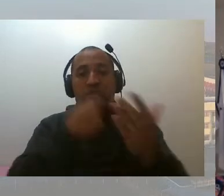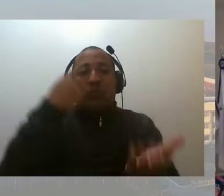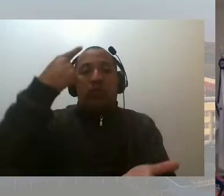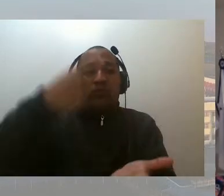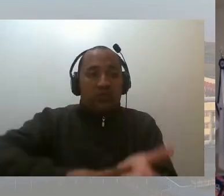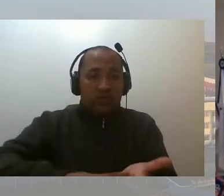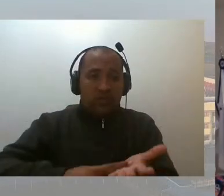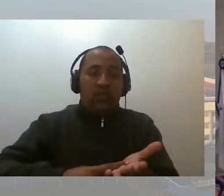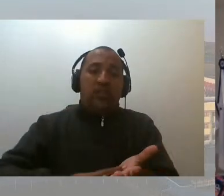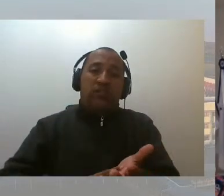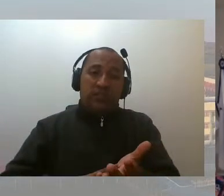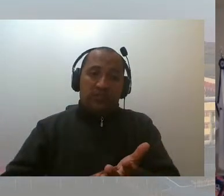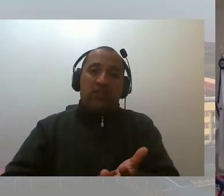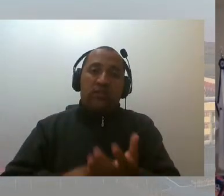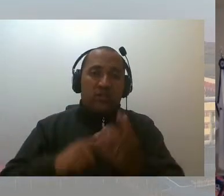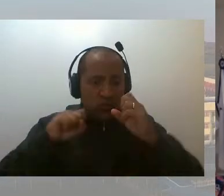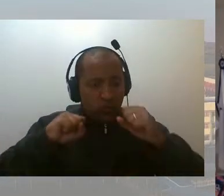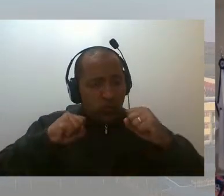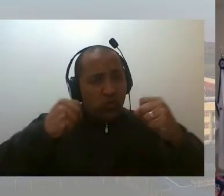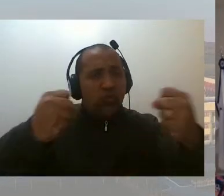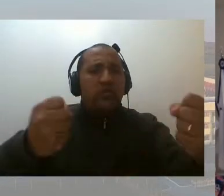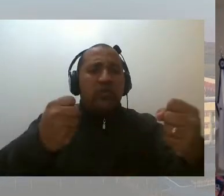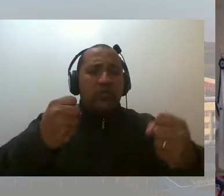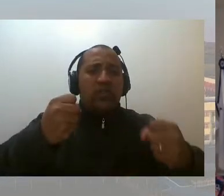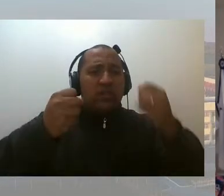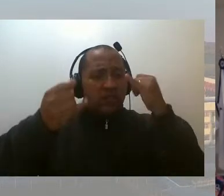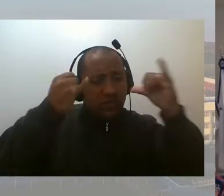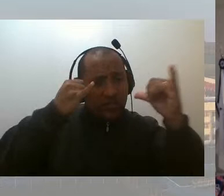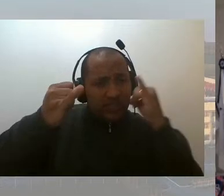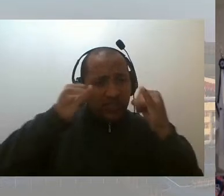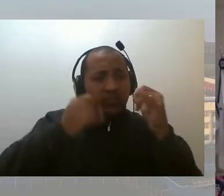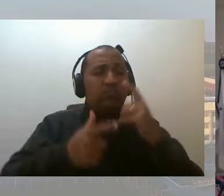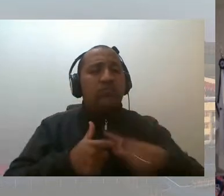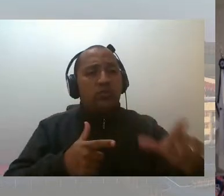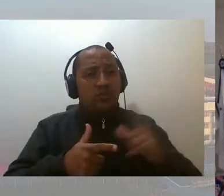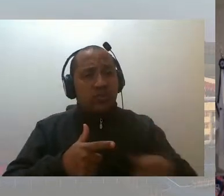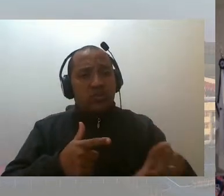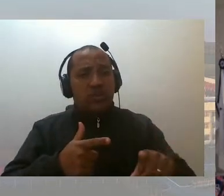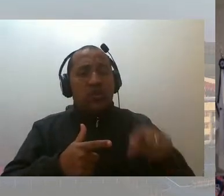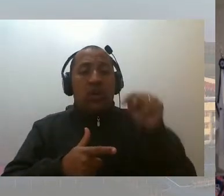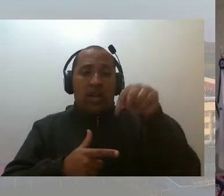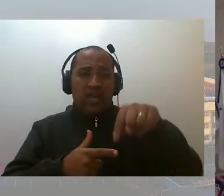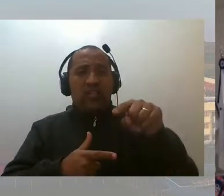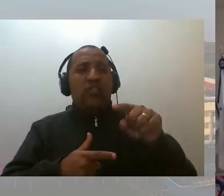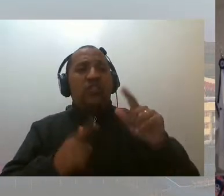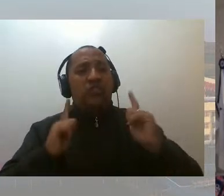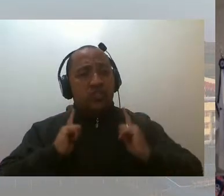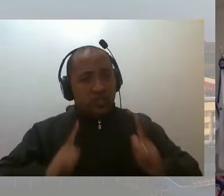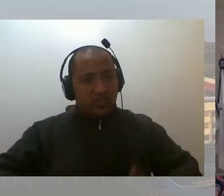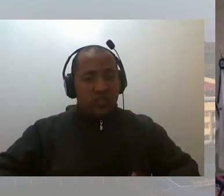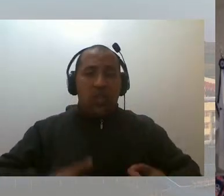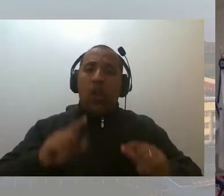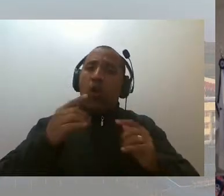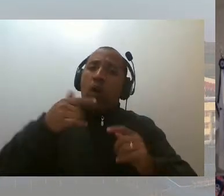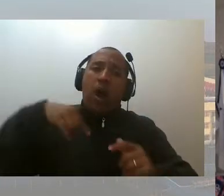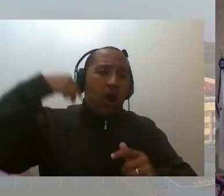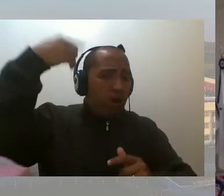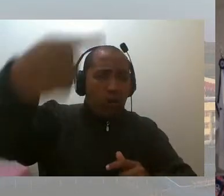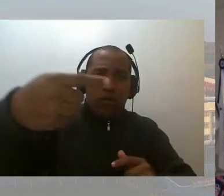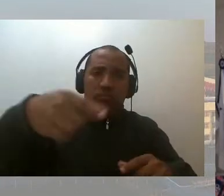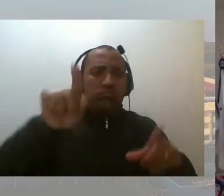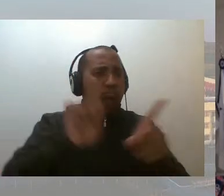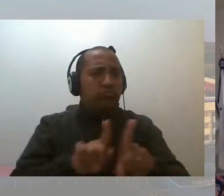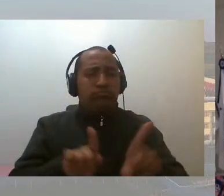de enfrentamento a essas problemáticas. Digo não só essa gestão, mas a próxima que chegar.